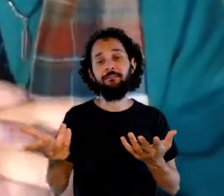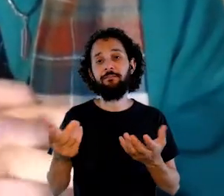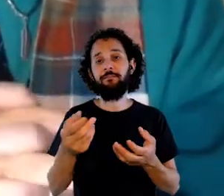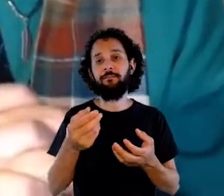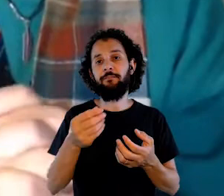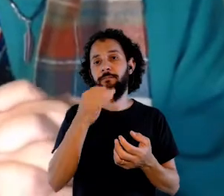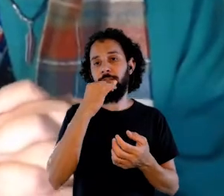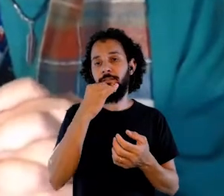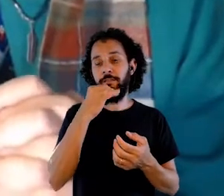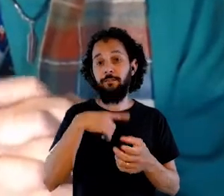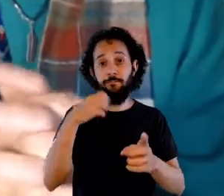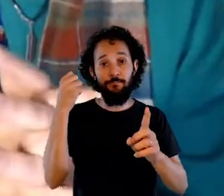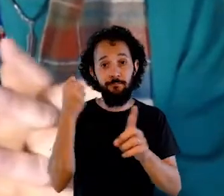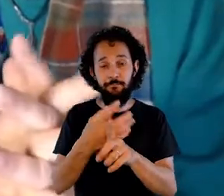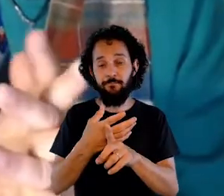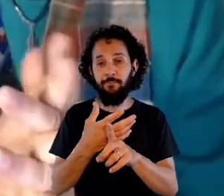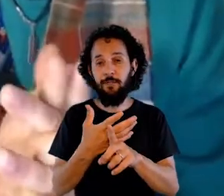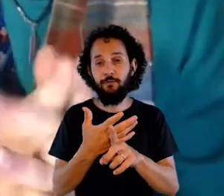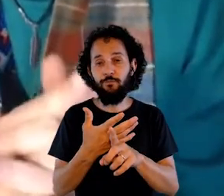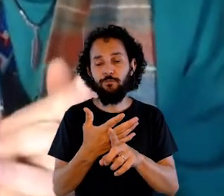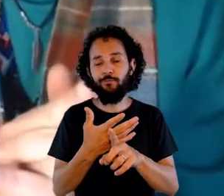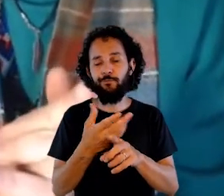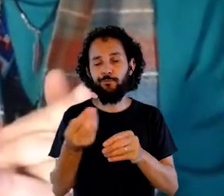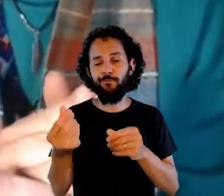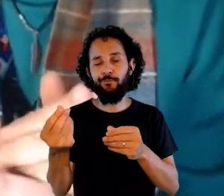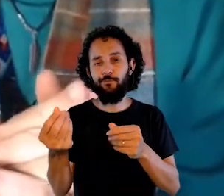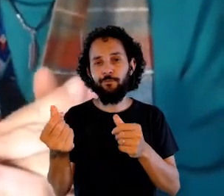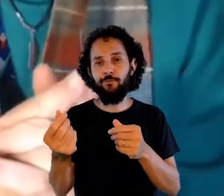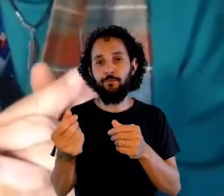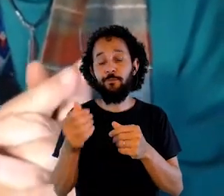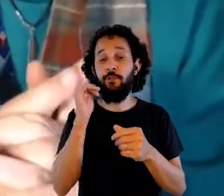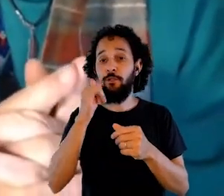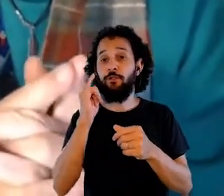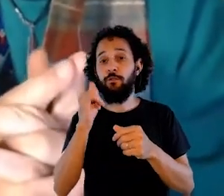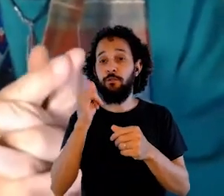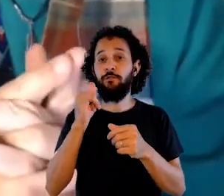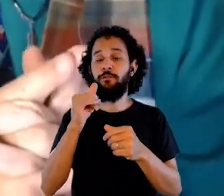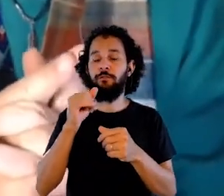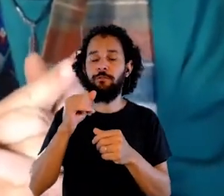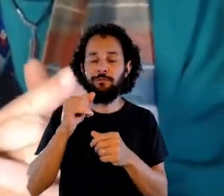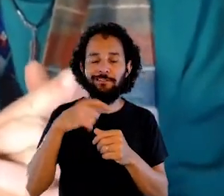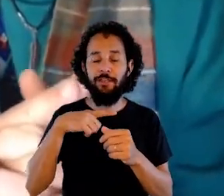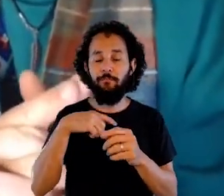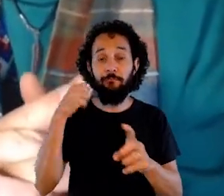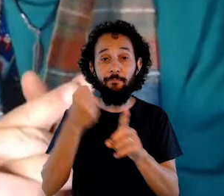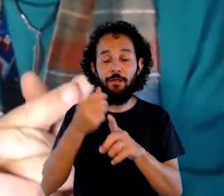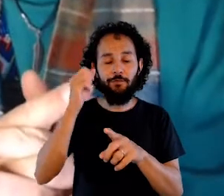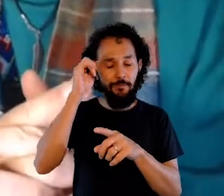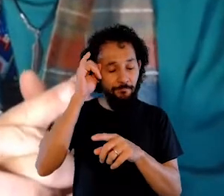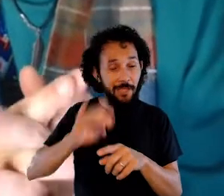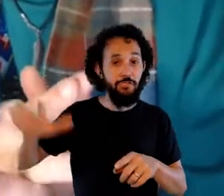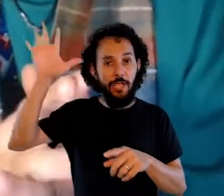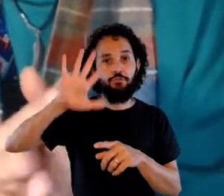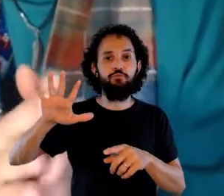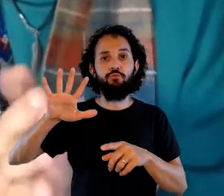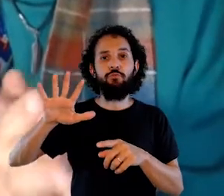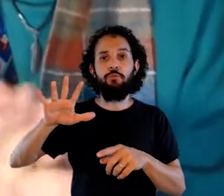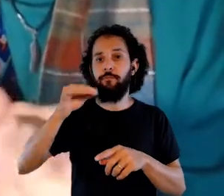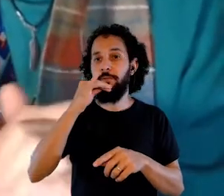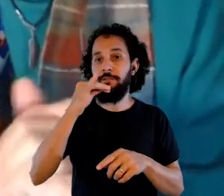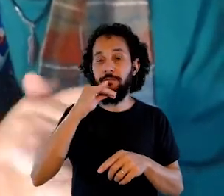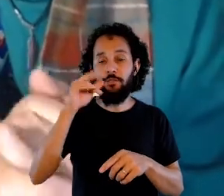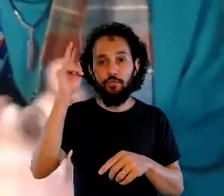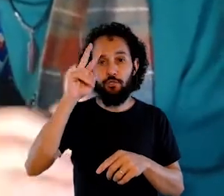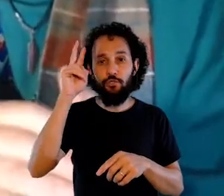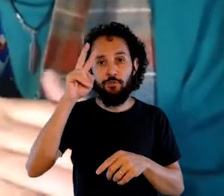aprendeu na locução, que é o efeito imagético da comunicação. Mas a história do rádio, por